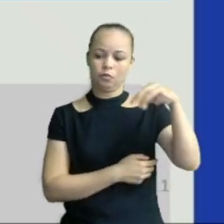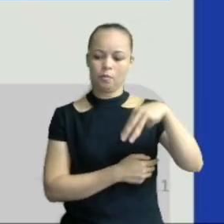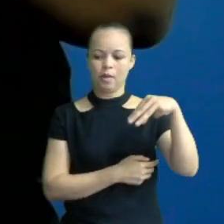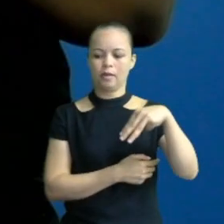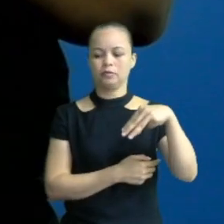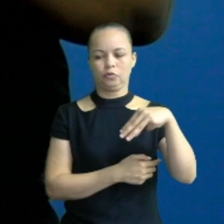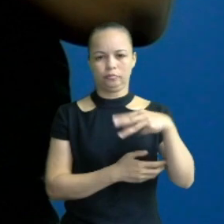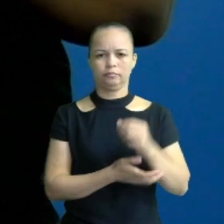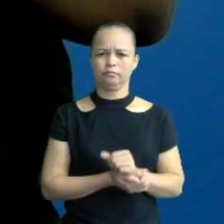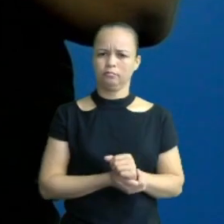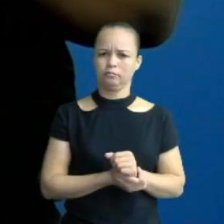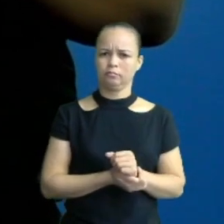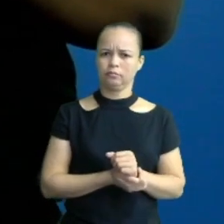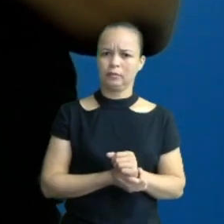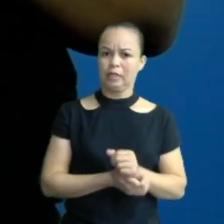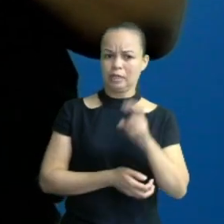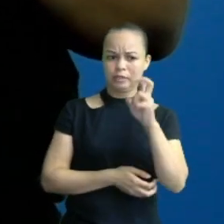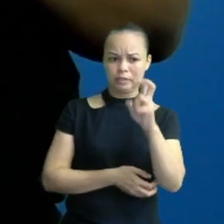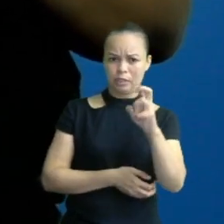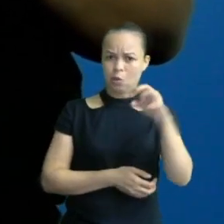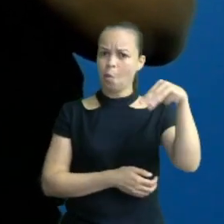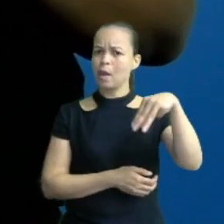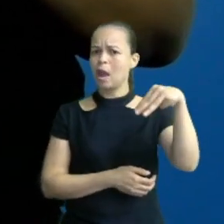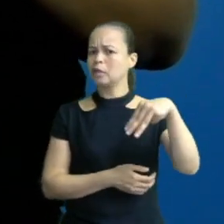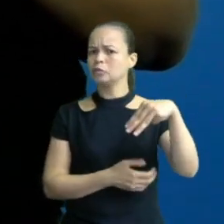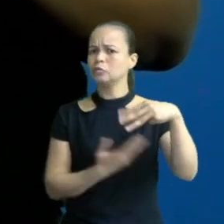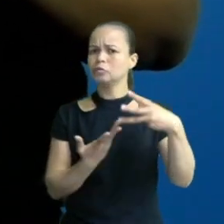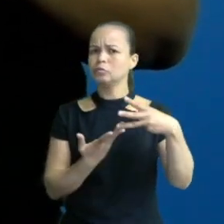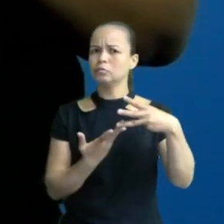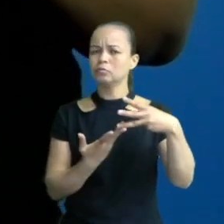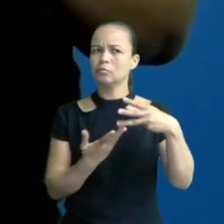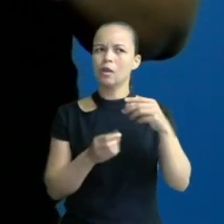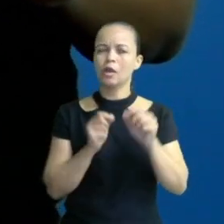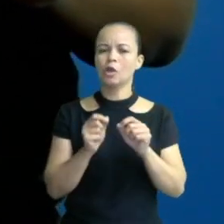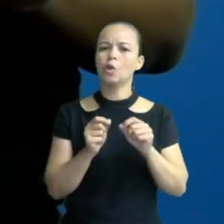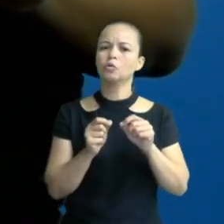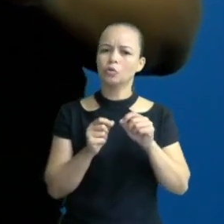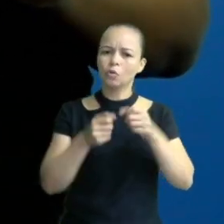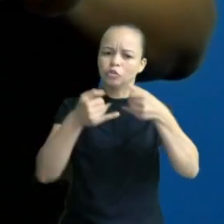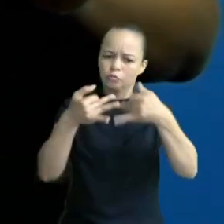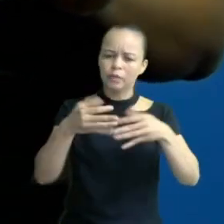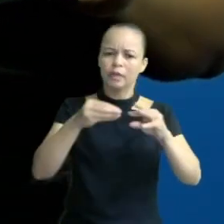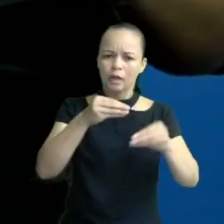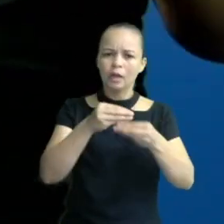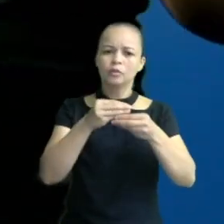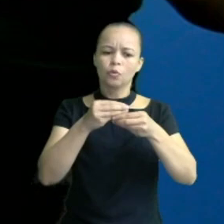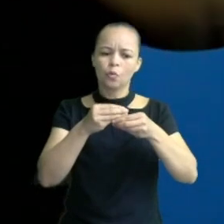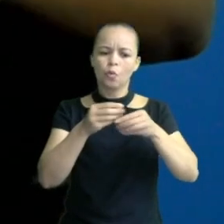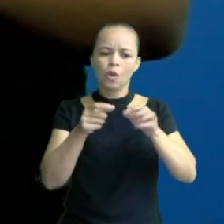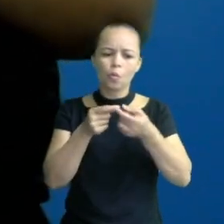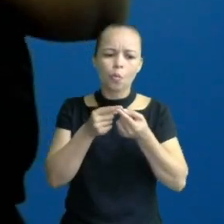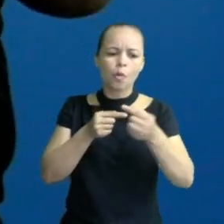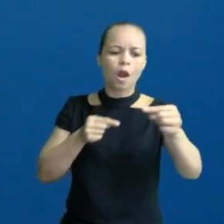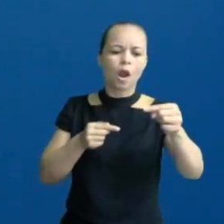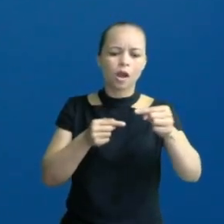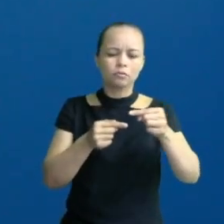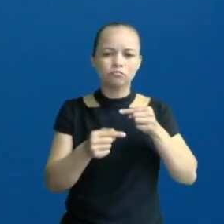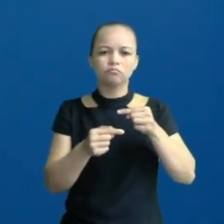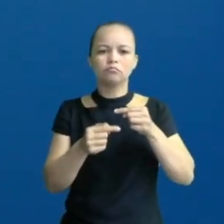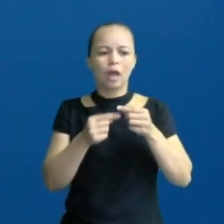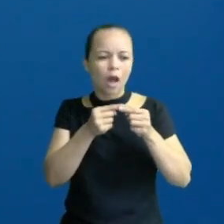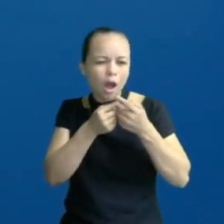só, 5 metros. Eita, 5 metros eu estou determinando a distância. Nesse